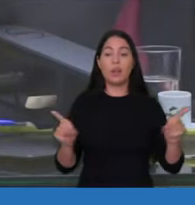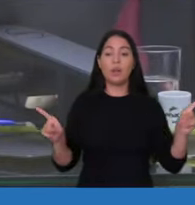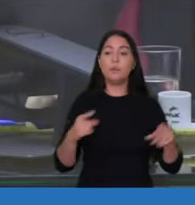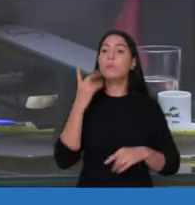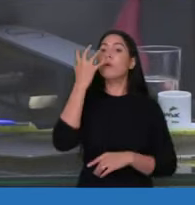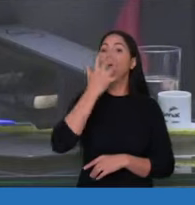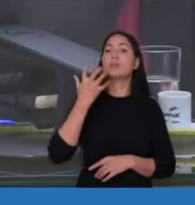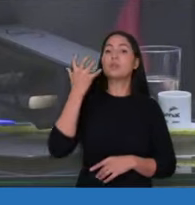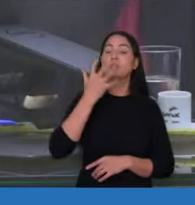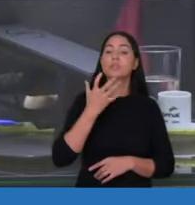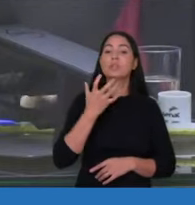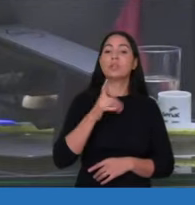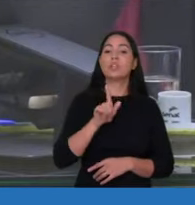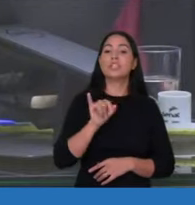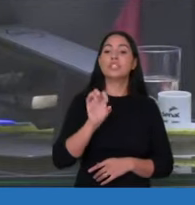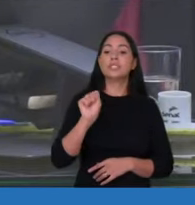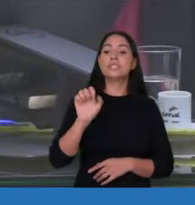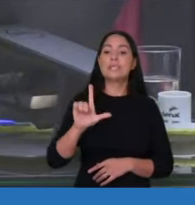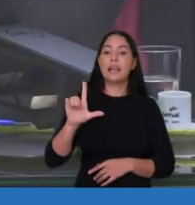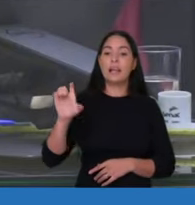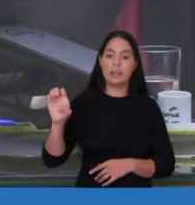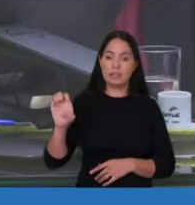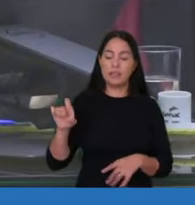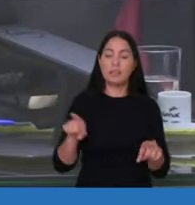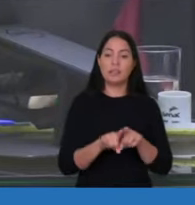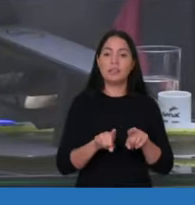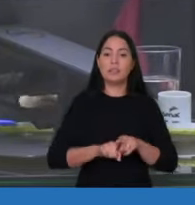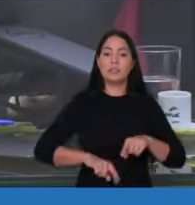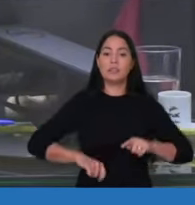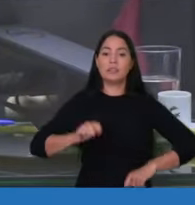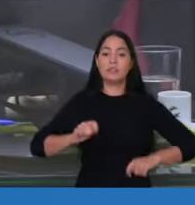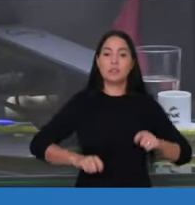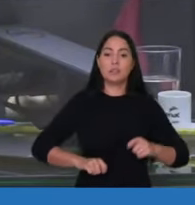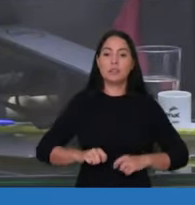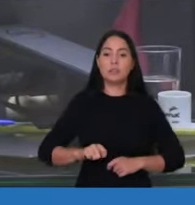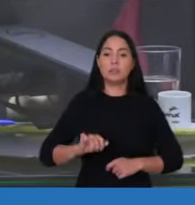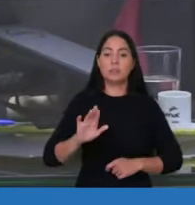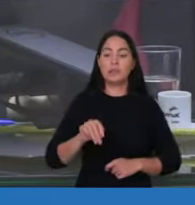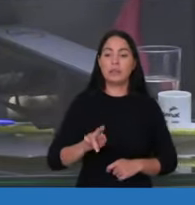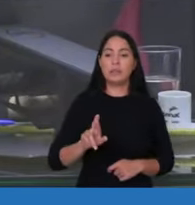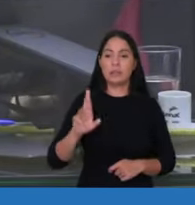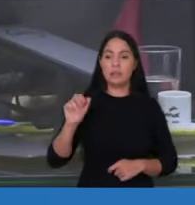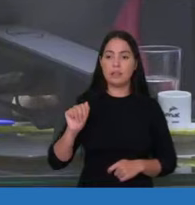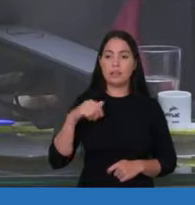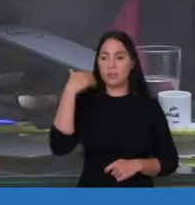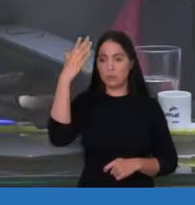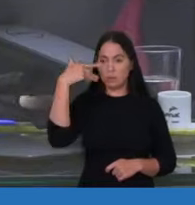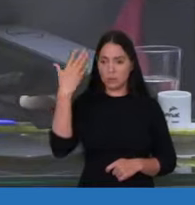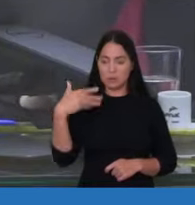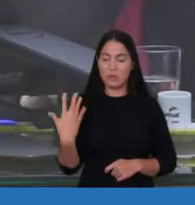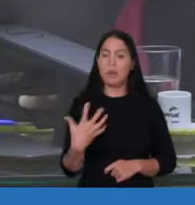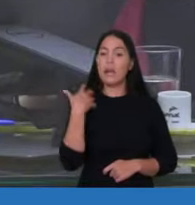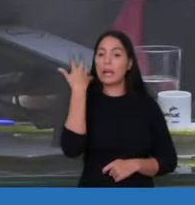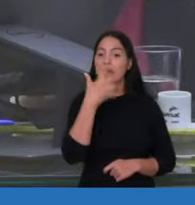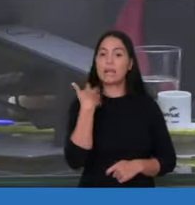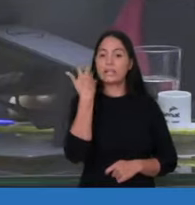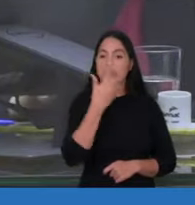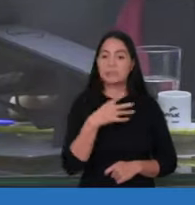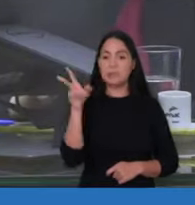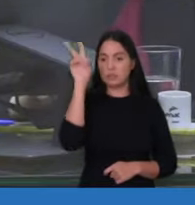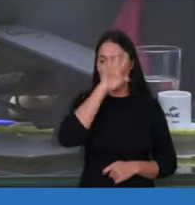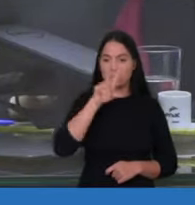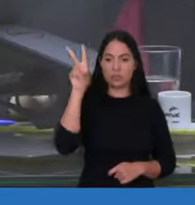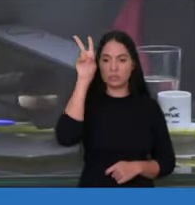Gisele Barbieri e da instrumentista Mariana Ferreira para uma homenagem com a canção História para Ninar